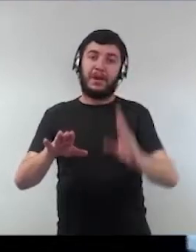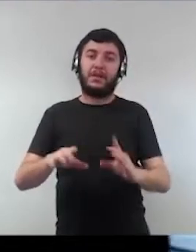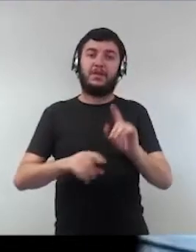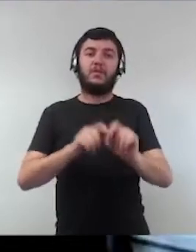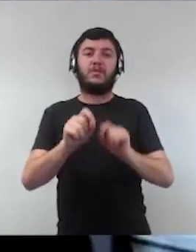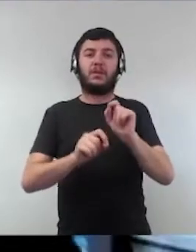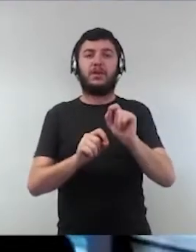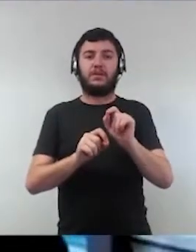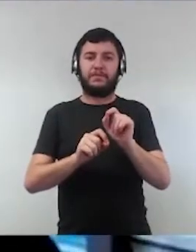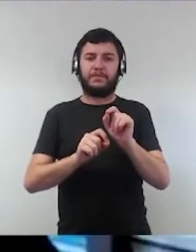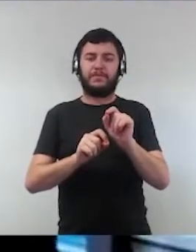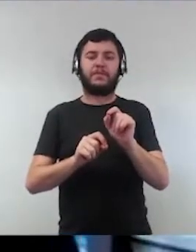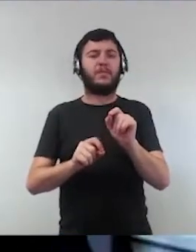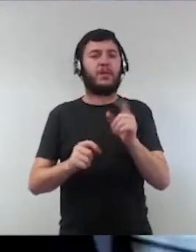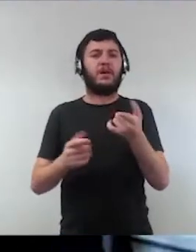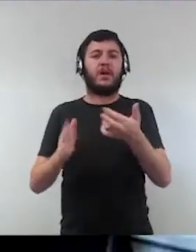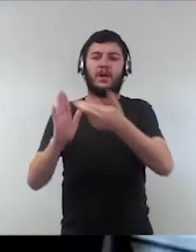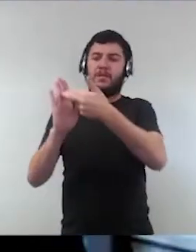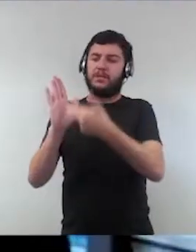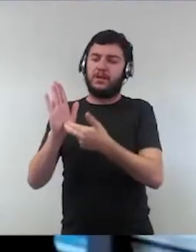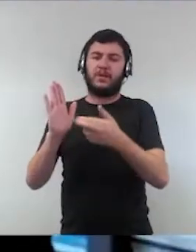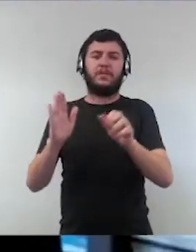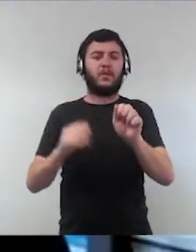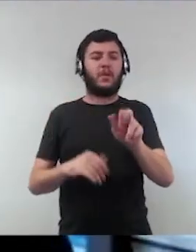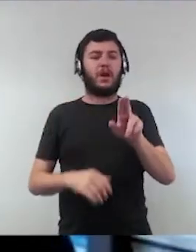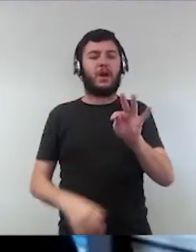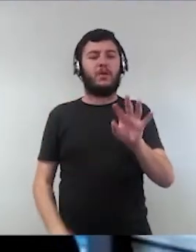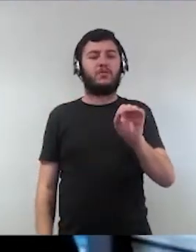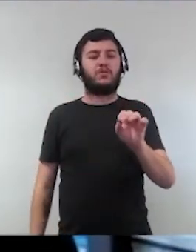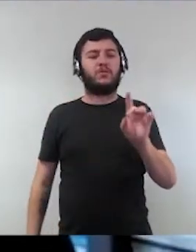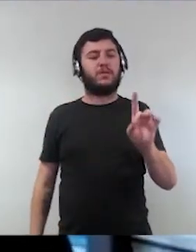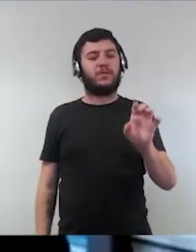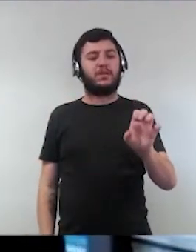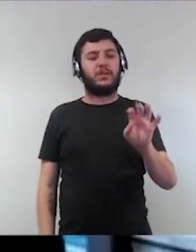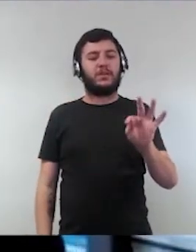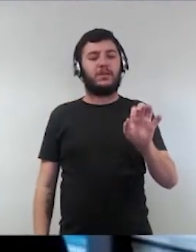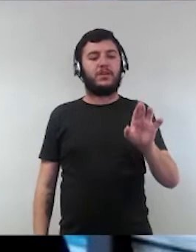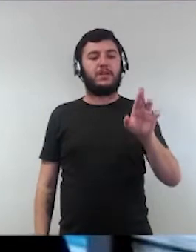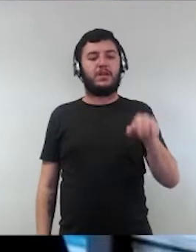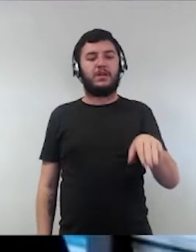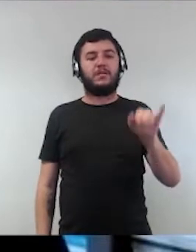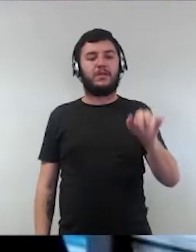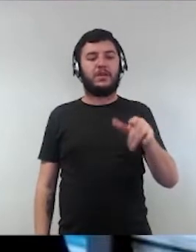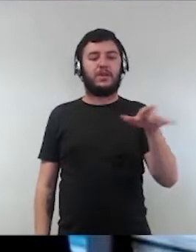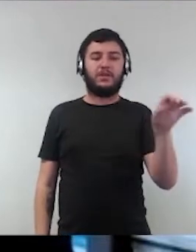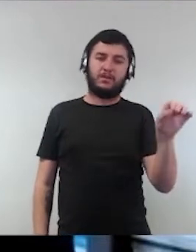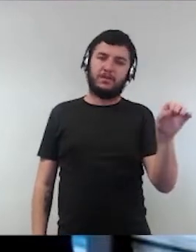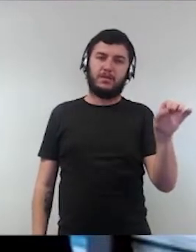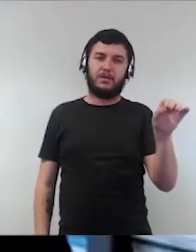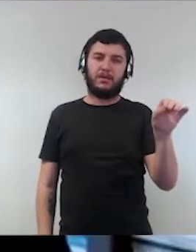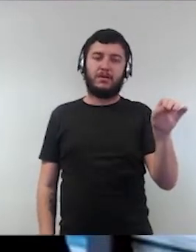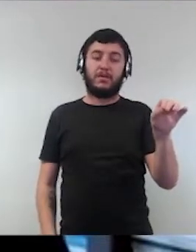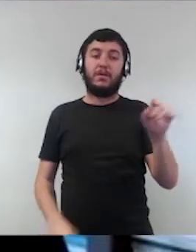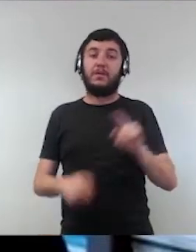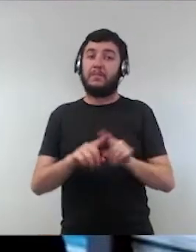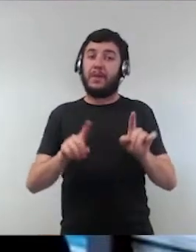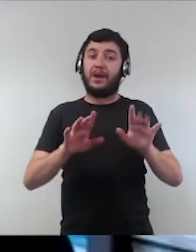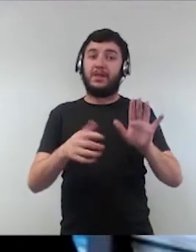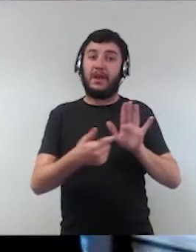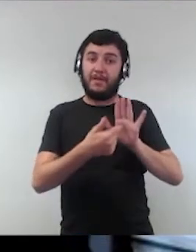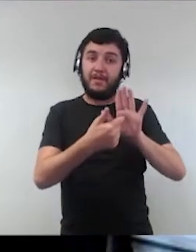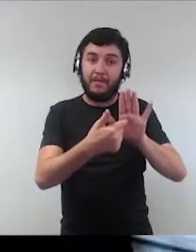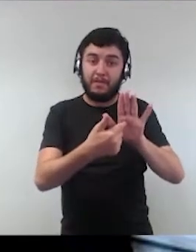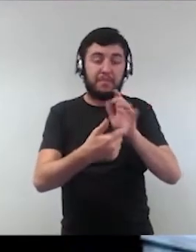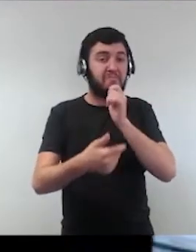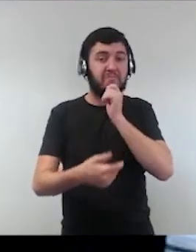a existência de um princípio autodeterminação informativa que, embora não expressamente afirmado ainda, já